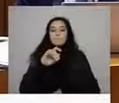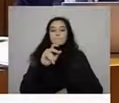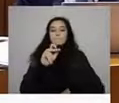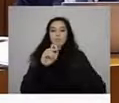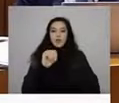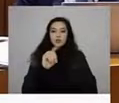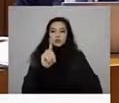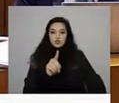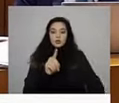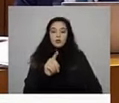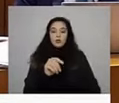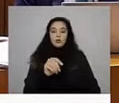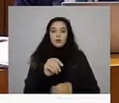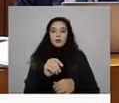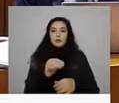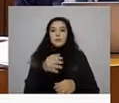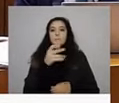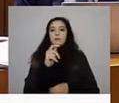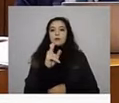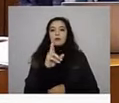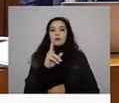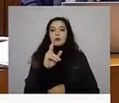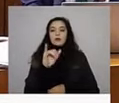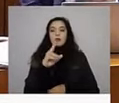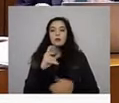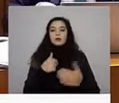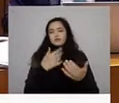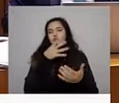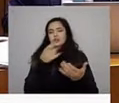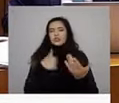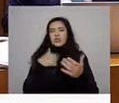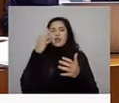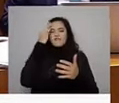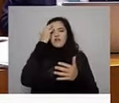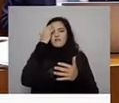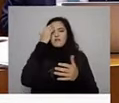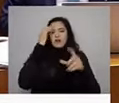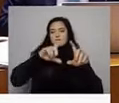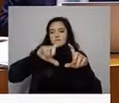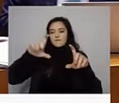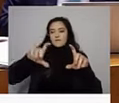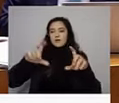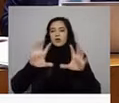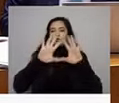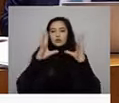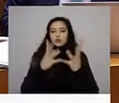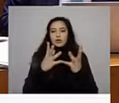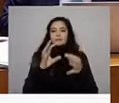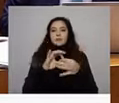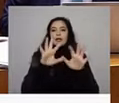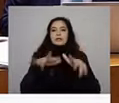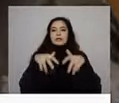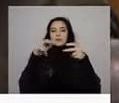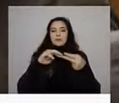Eu também li e registro que usou a mesma expressão da estimativa grosseira em relação à correção que foi remetida à Assembleia Municipal de Oeiras, mas,